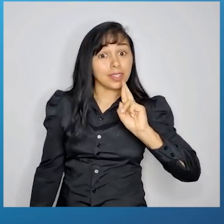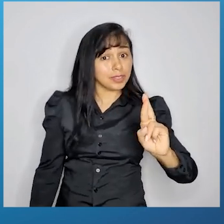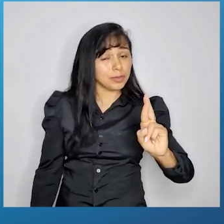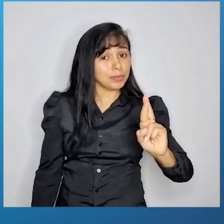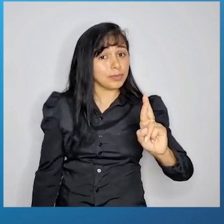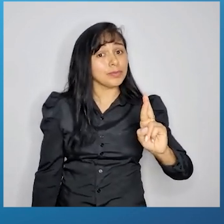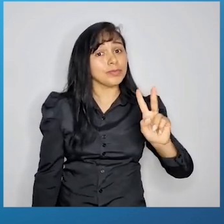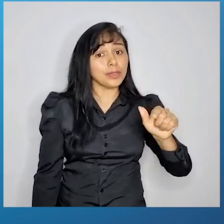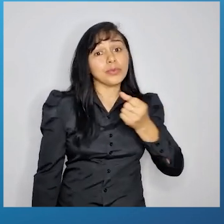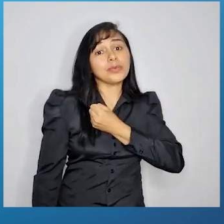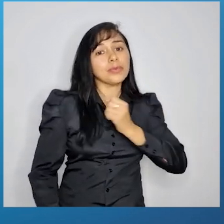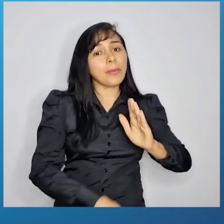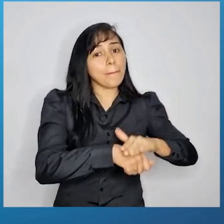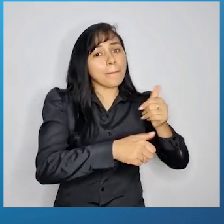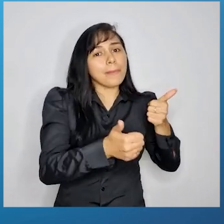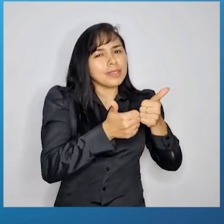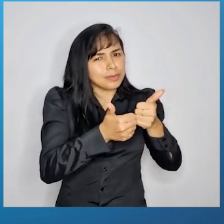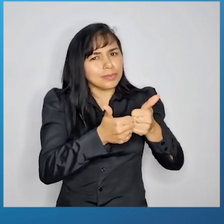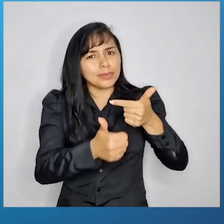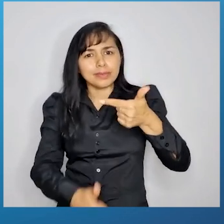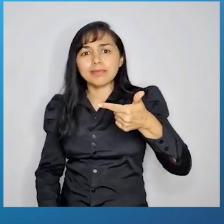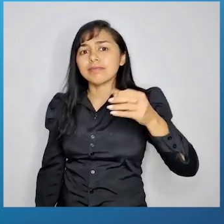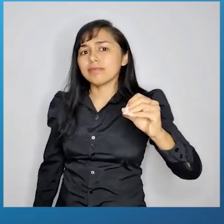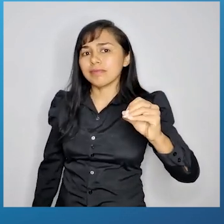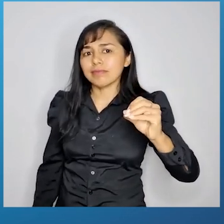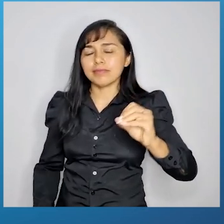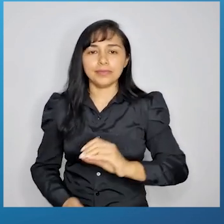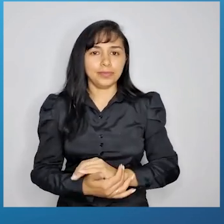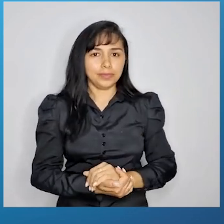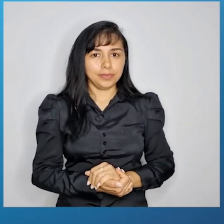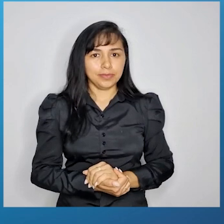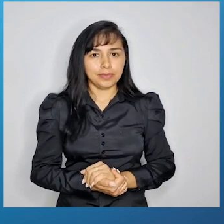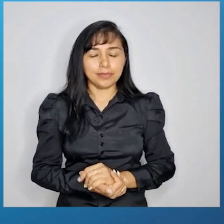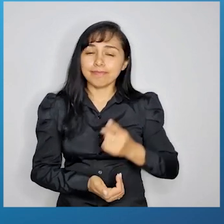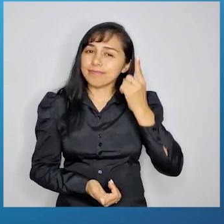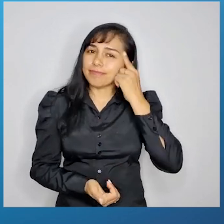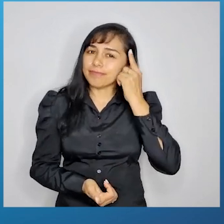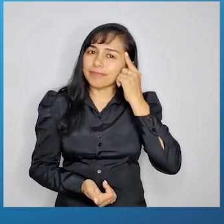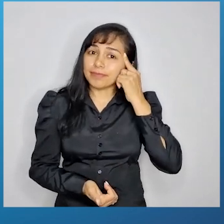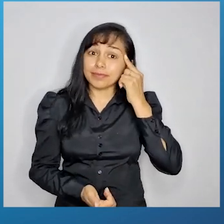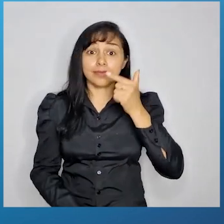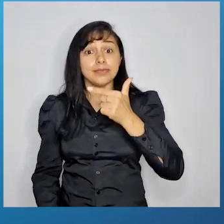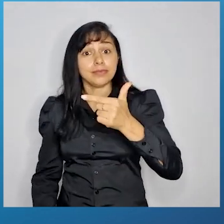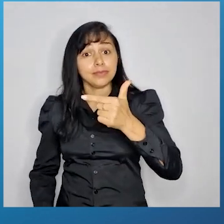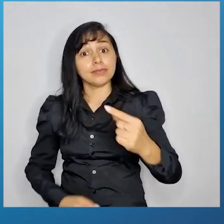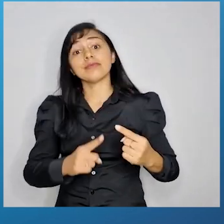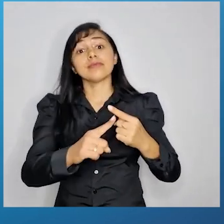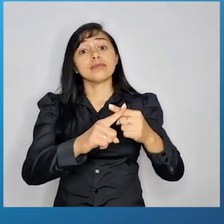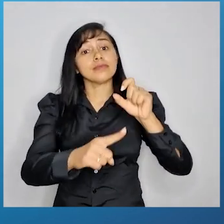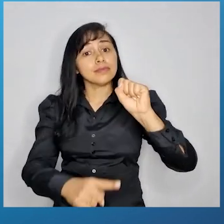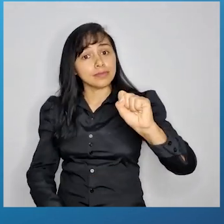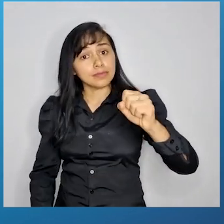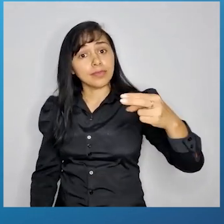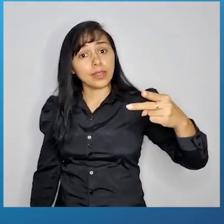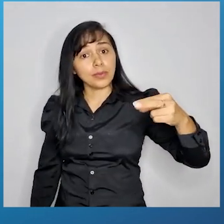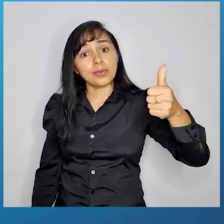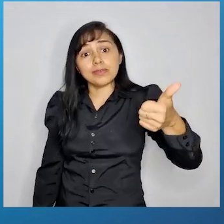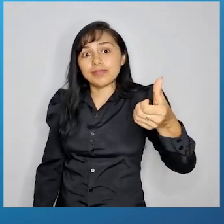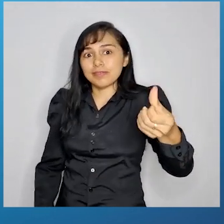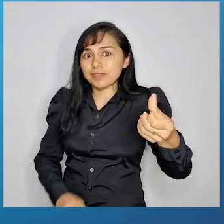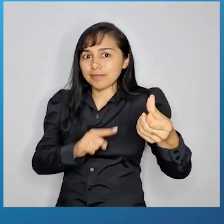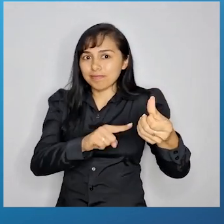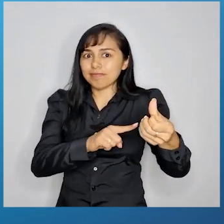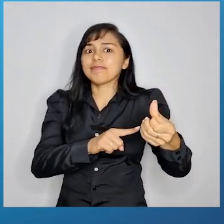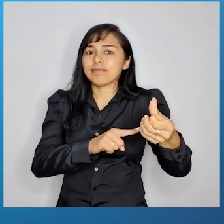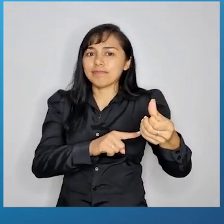que vai dar mais próximo possível de 20? Então, vamos pensar aqui. 2 vezes 8, 16.